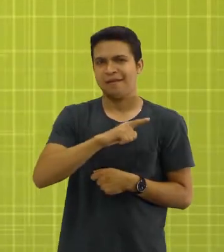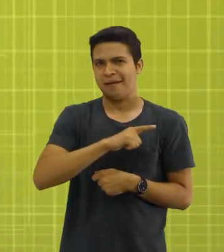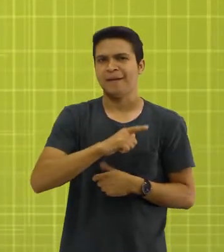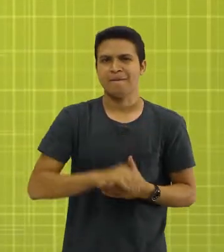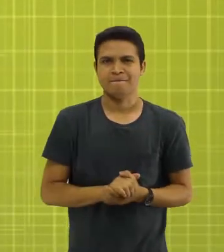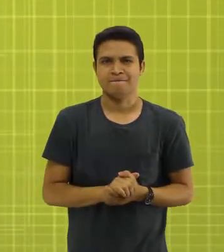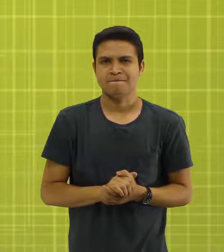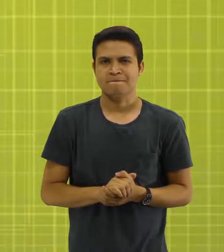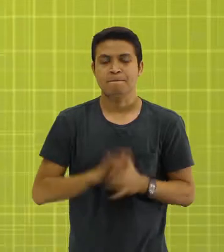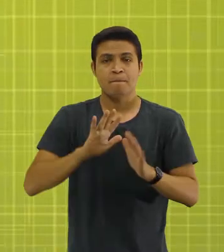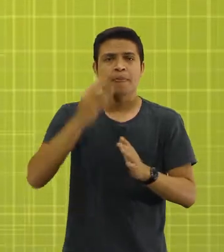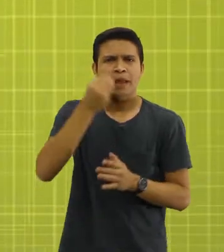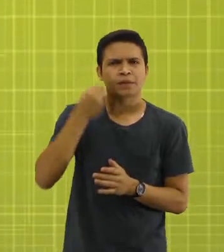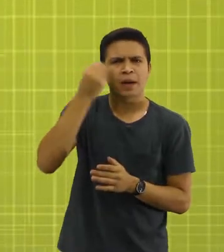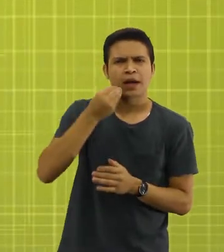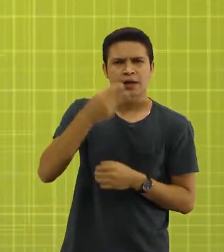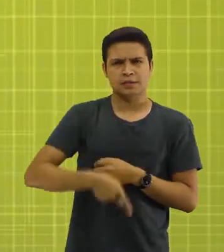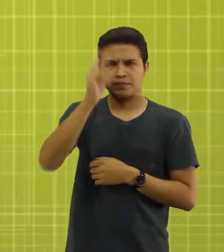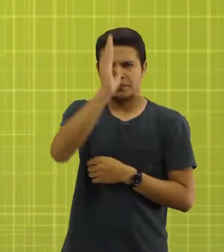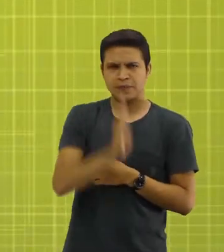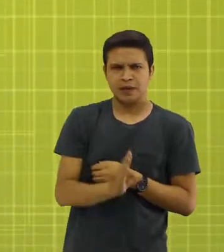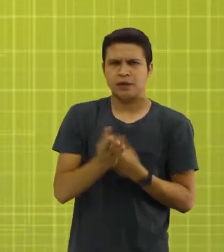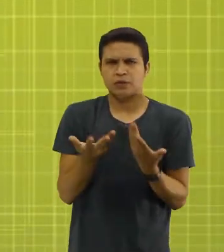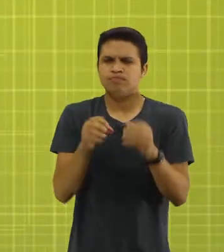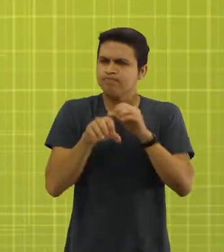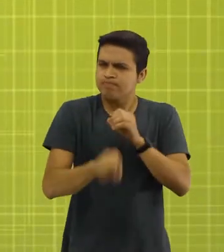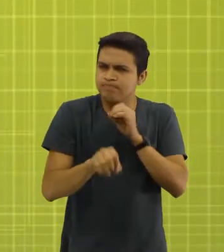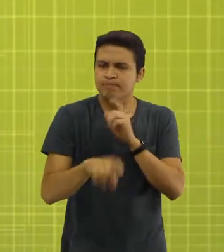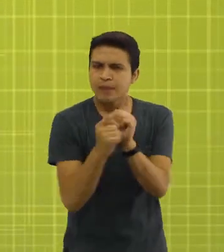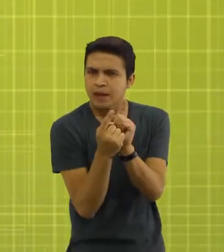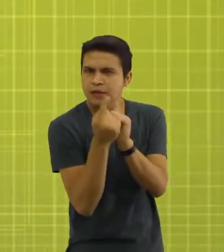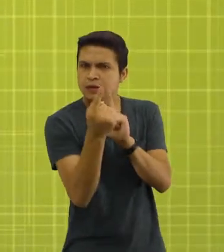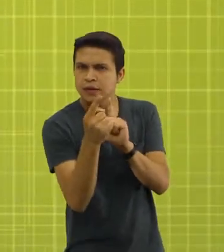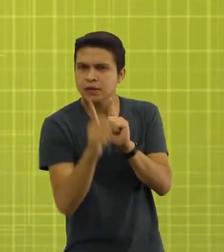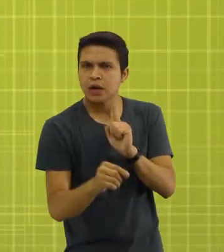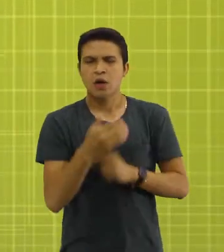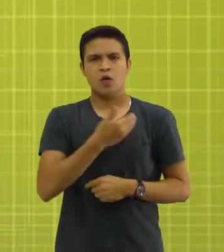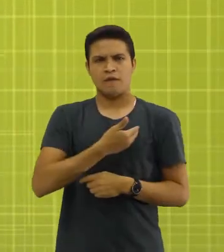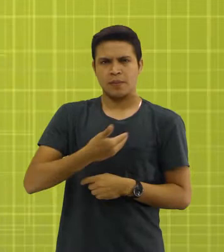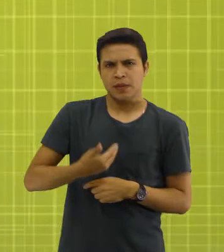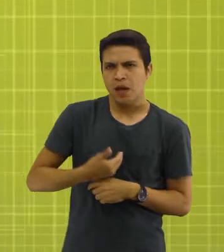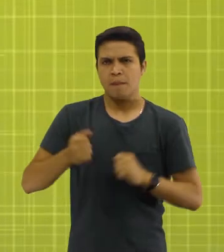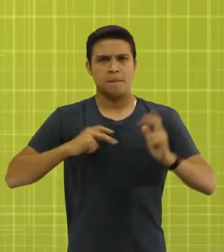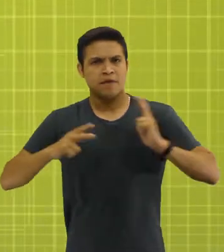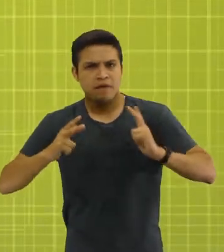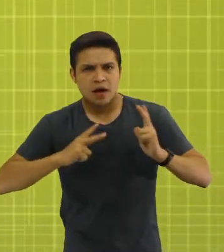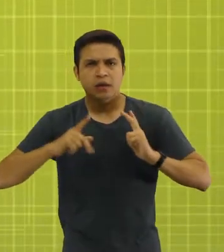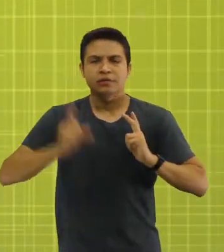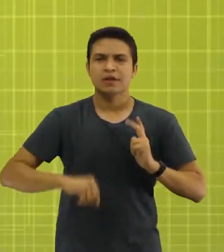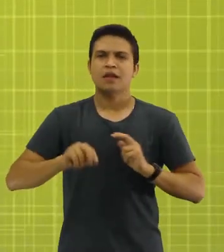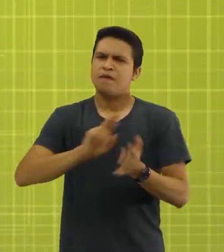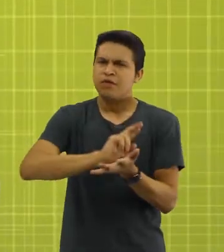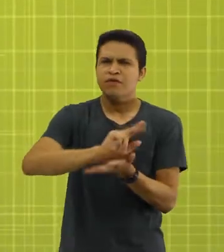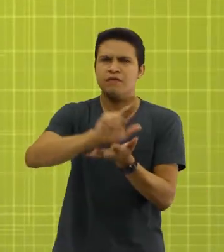de educação à distância. As experiências brasileiras nessa modalidade de educação, governamentais e